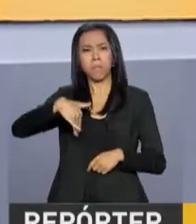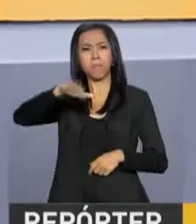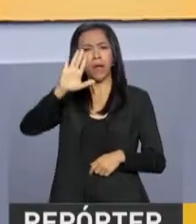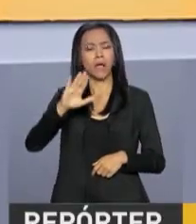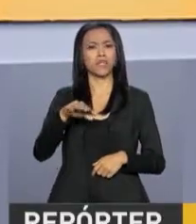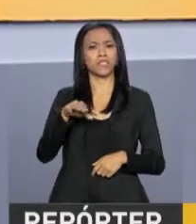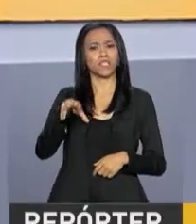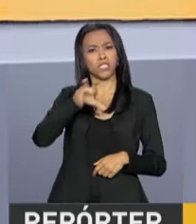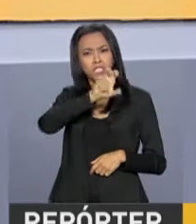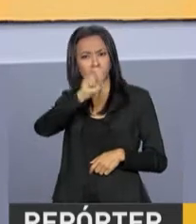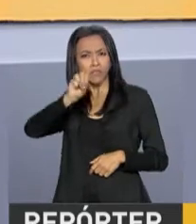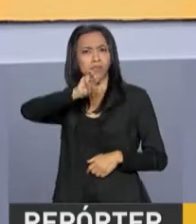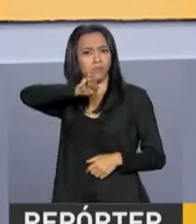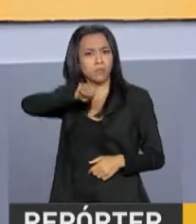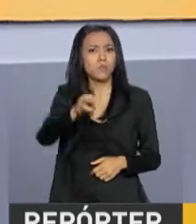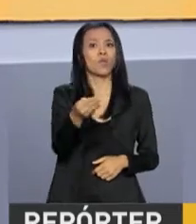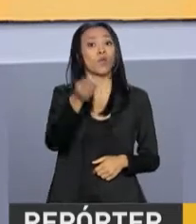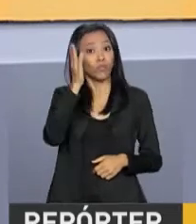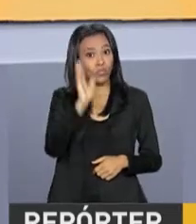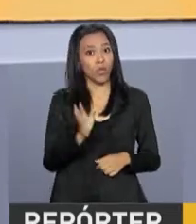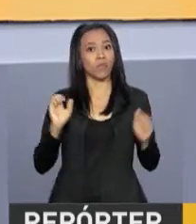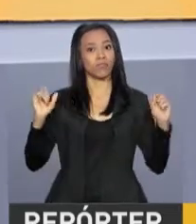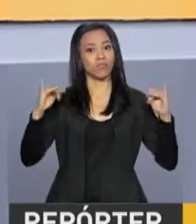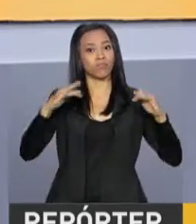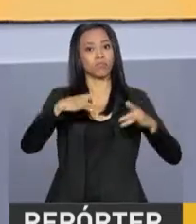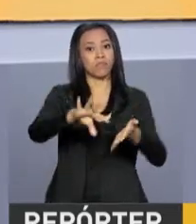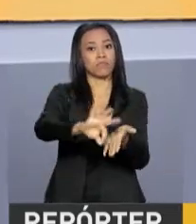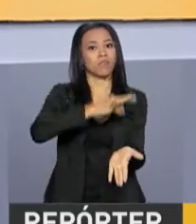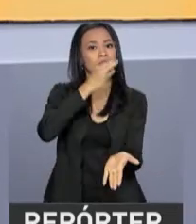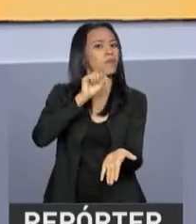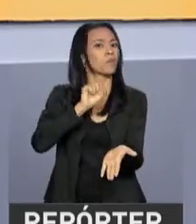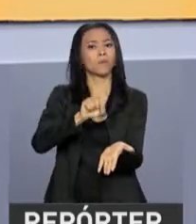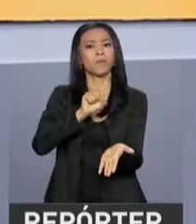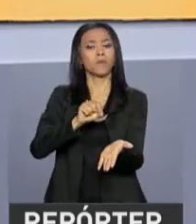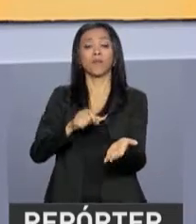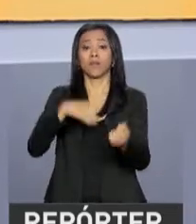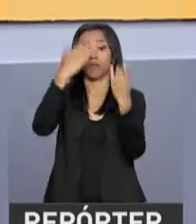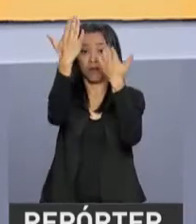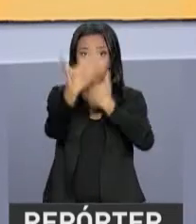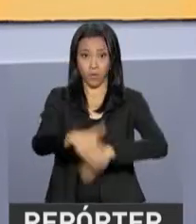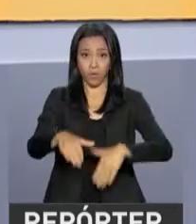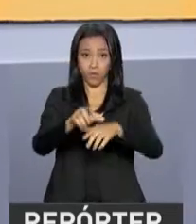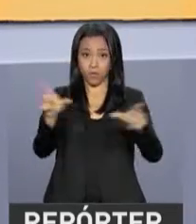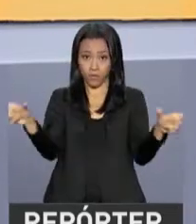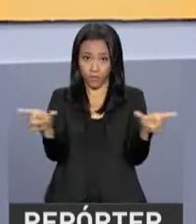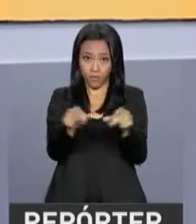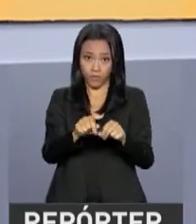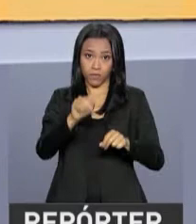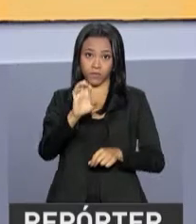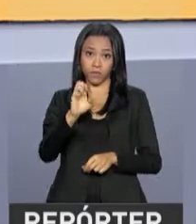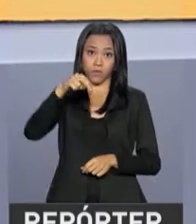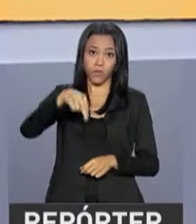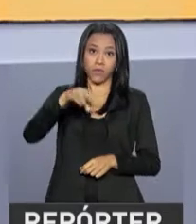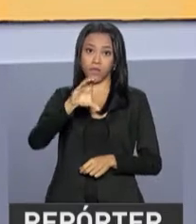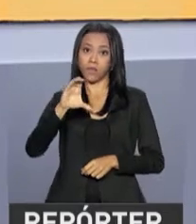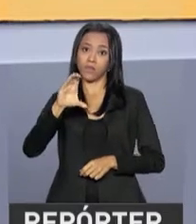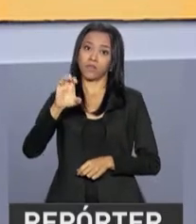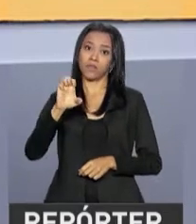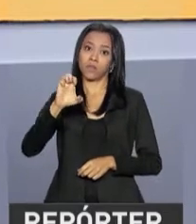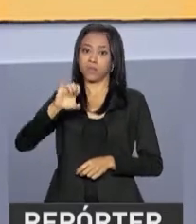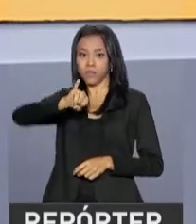milhão de candidatos já se inscreveram para o exame nacional para certificação de competências de jovens e